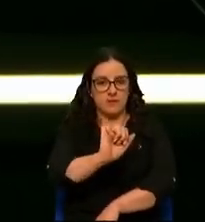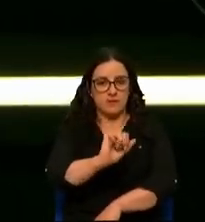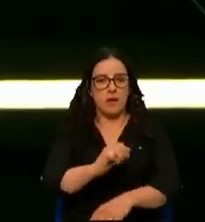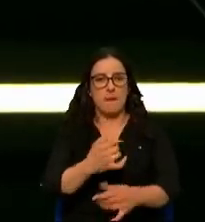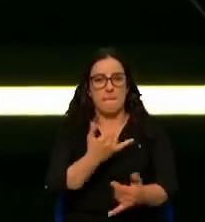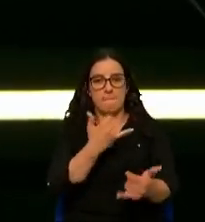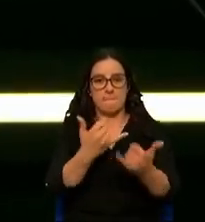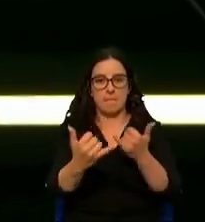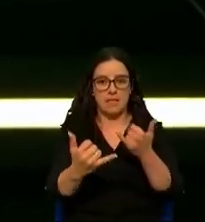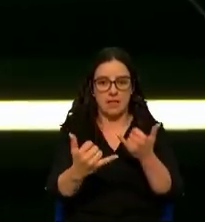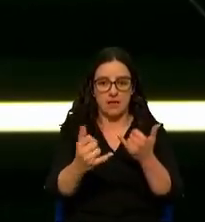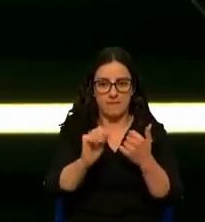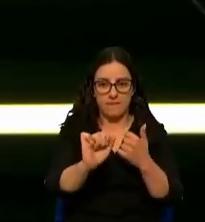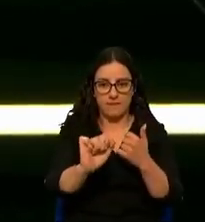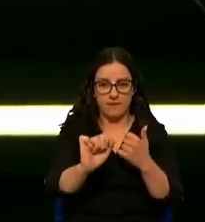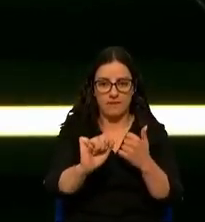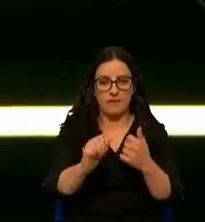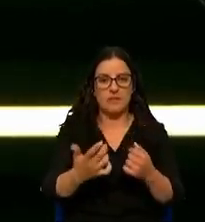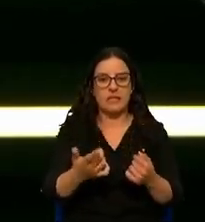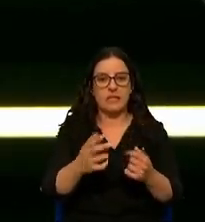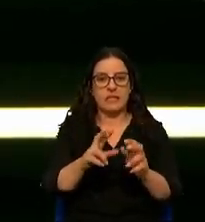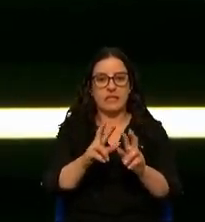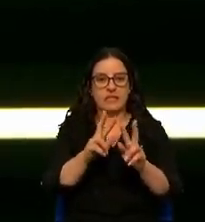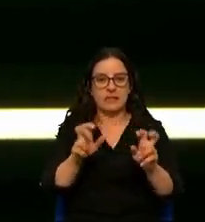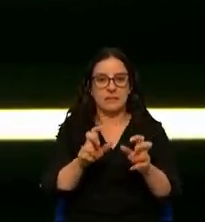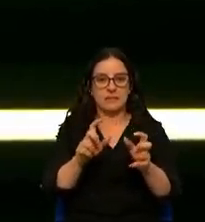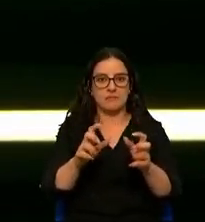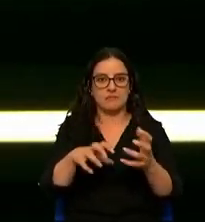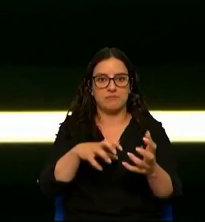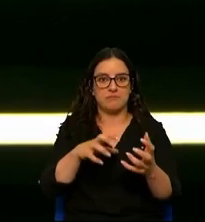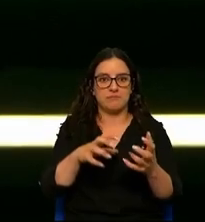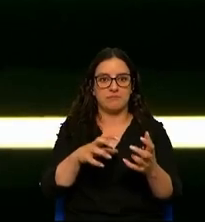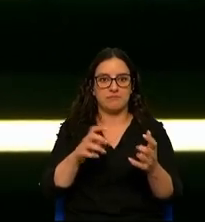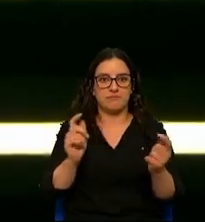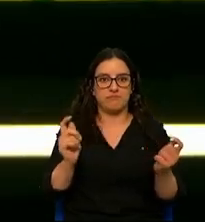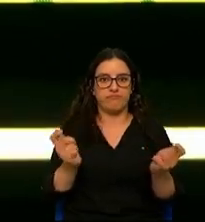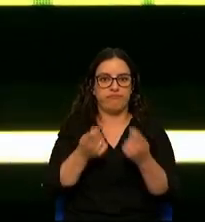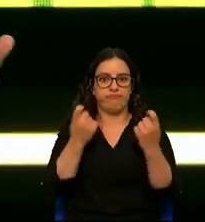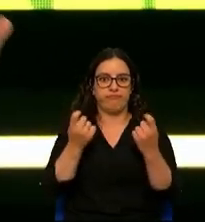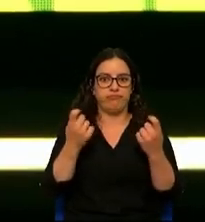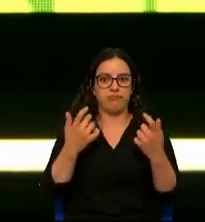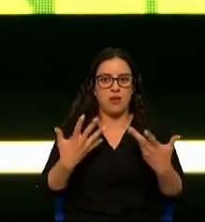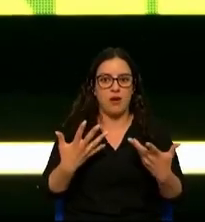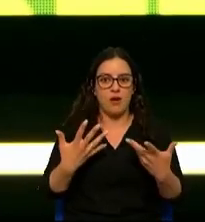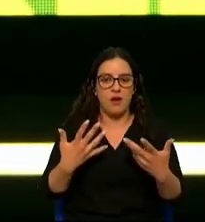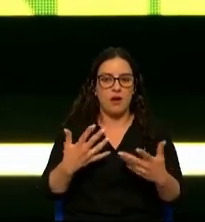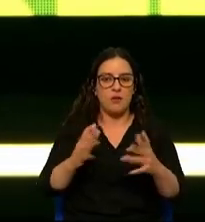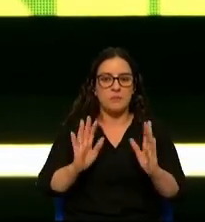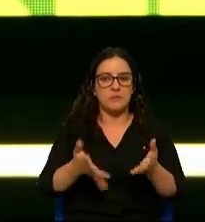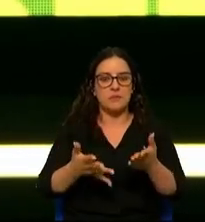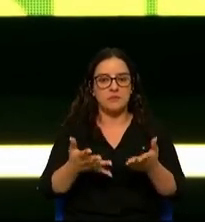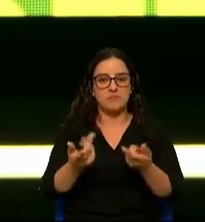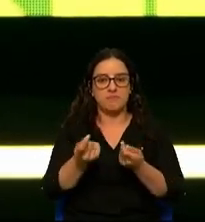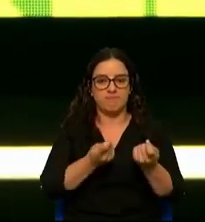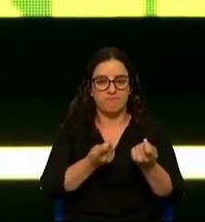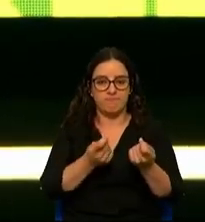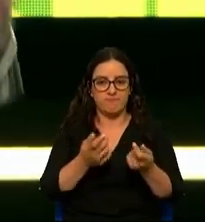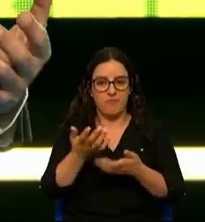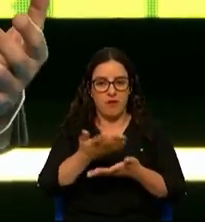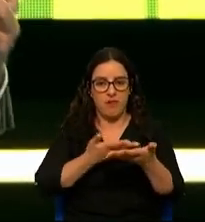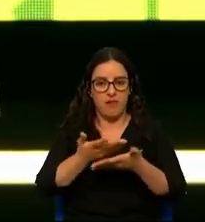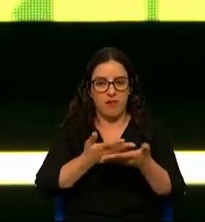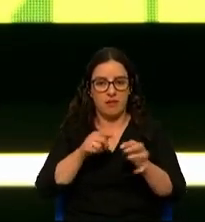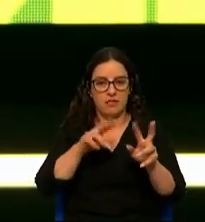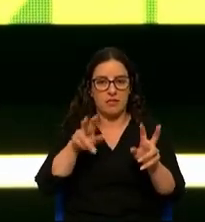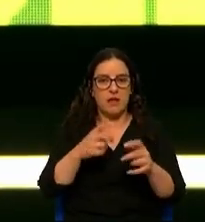perigos, é um tema obviamente controverso, mas com o qual vamos ter que lidar a partir de agora sempre. Para uns é a última das grandes